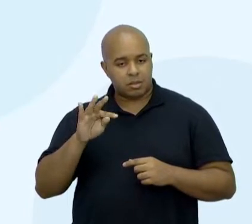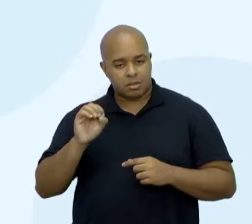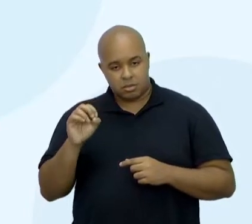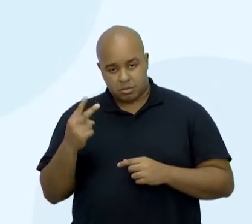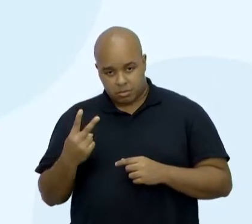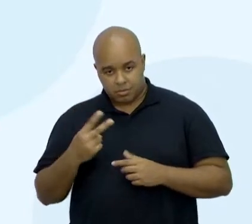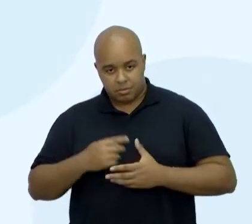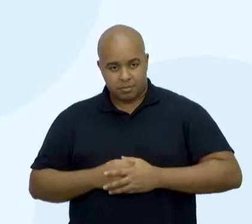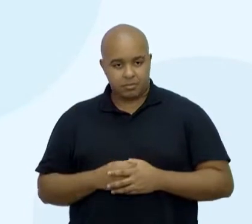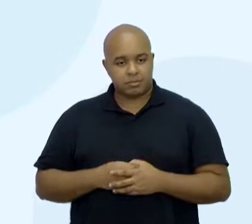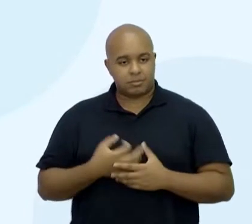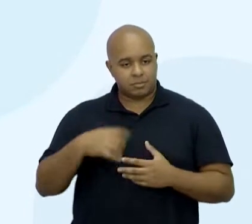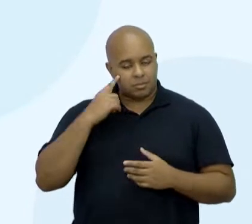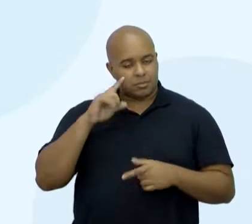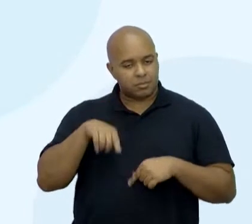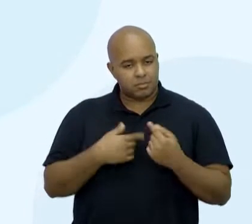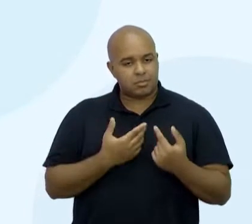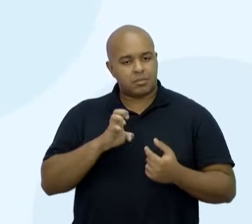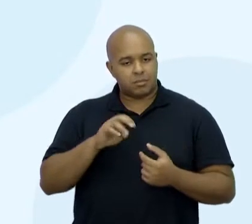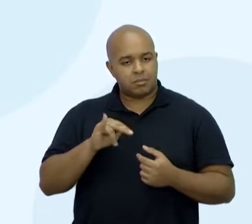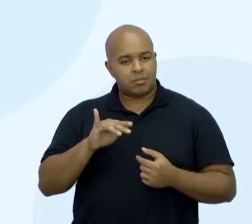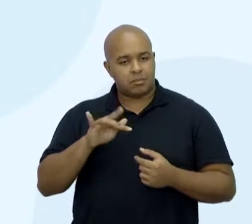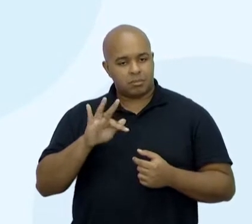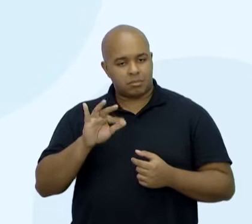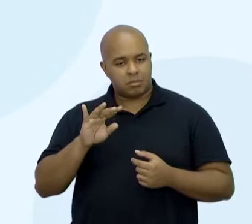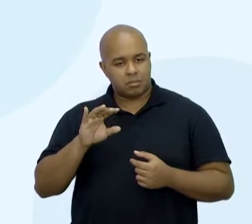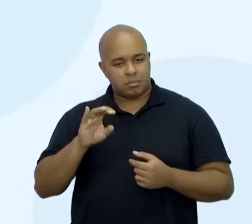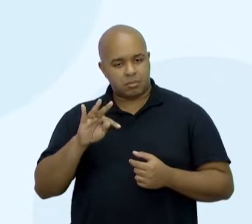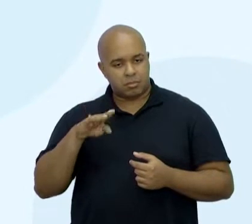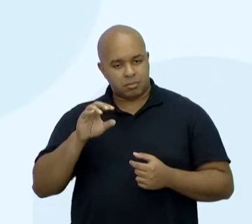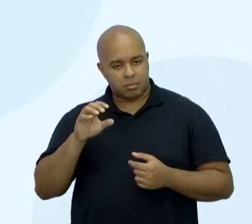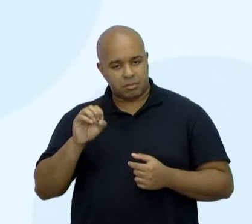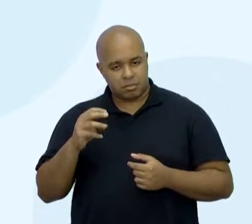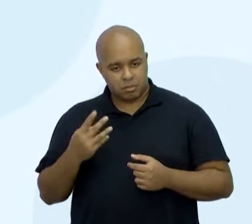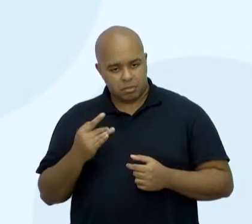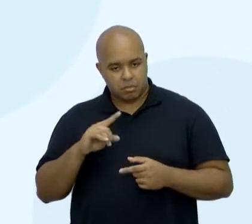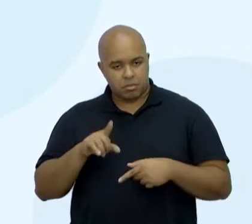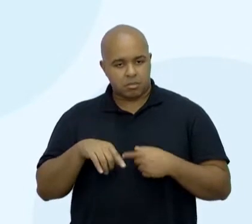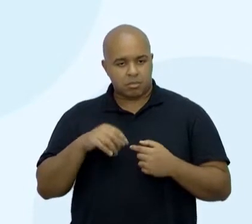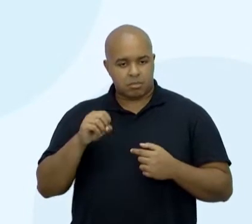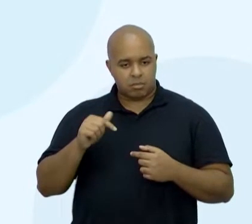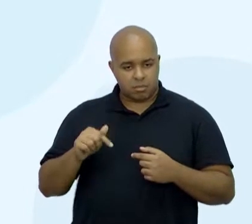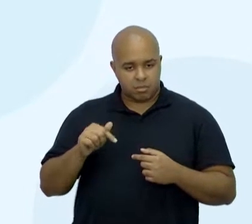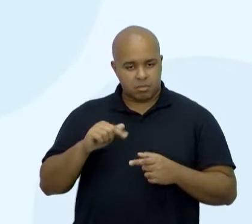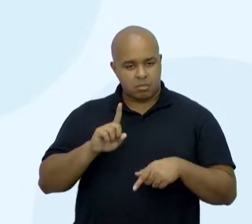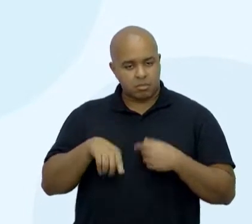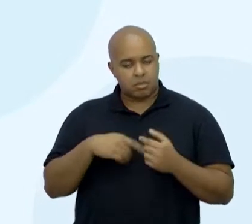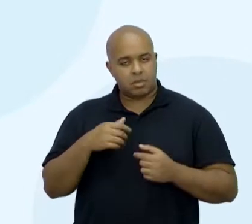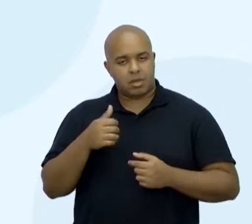EM-IF-CNT 02 e depois EM-IF-CNT 07,